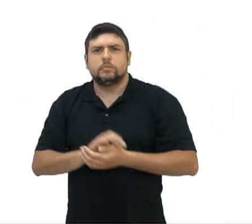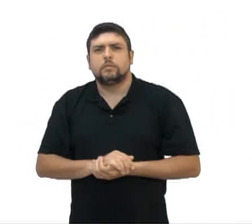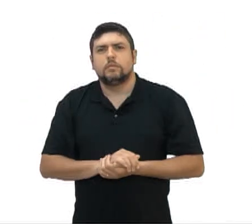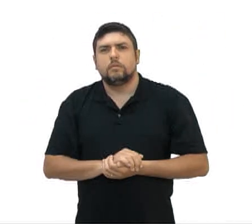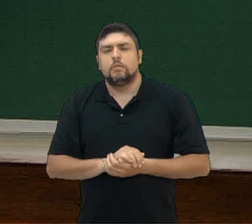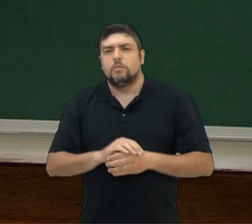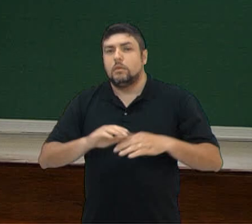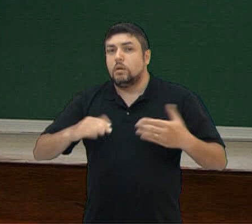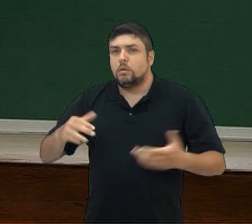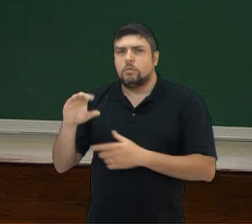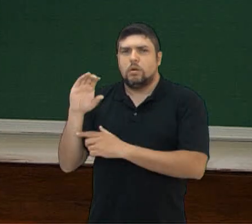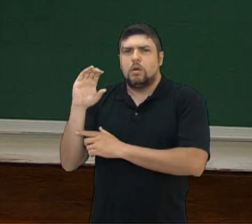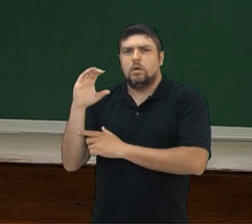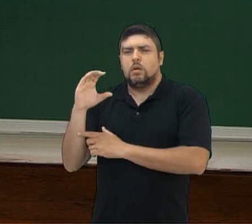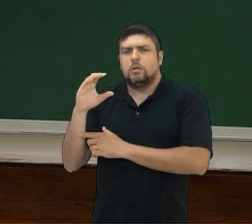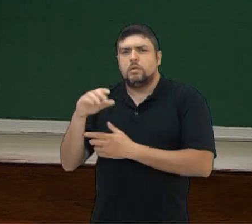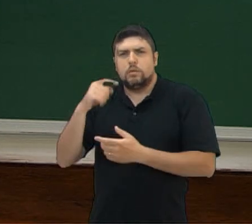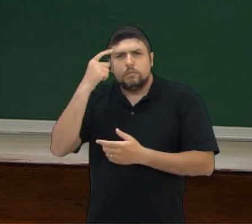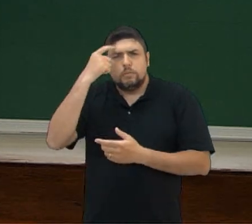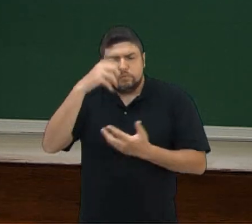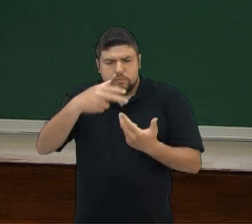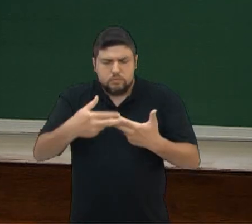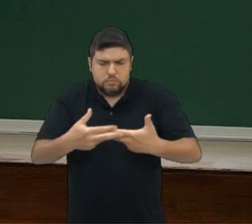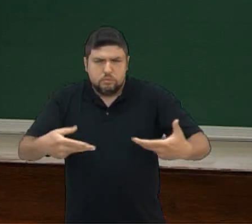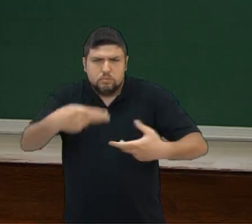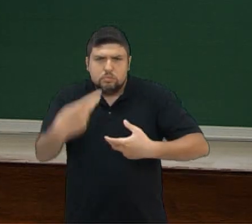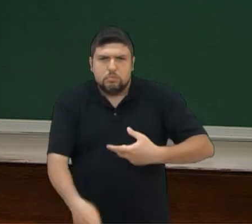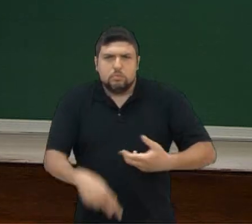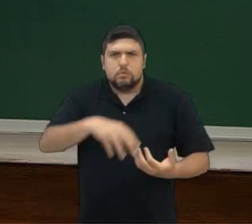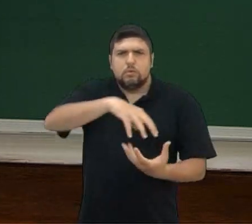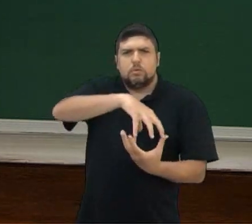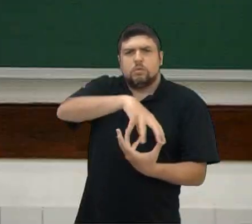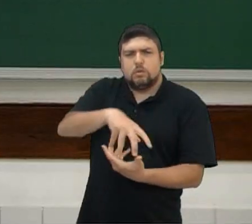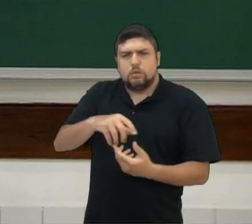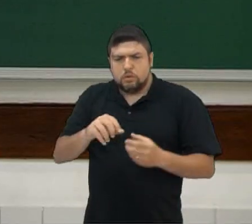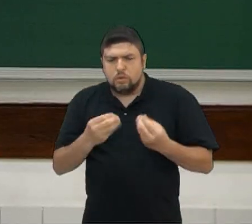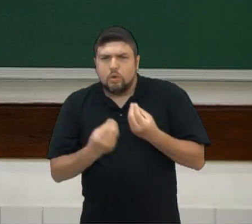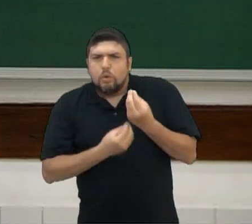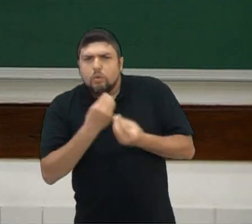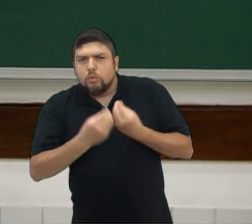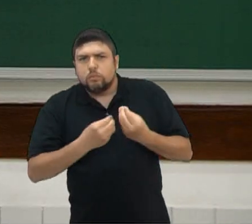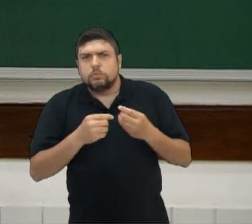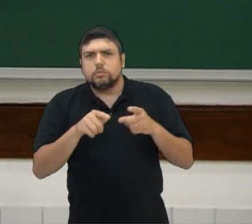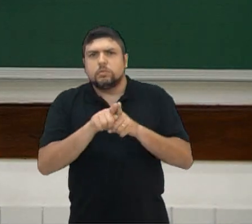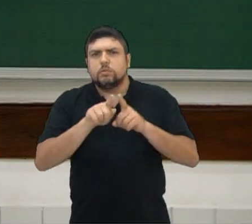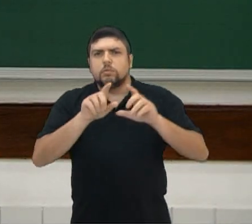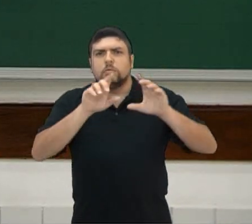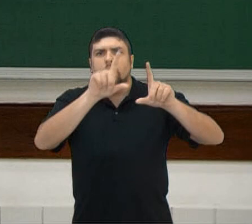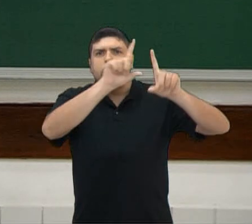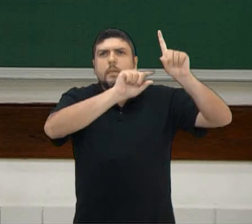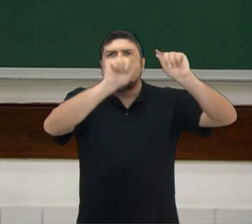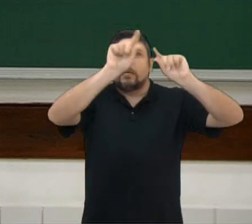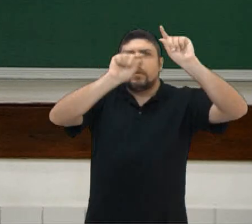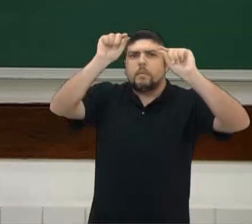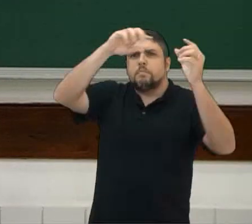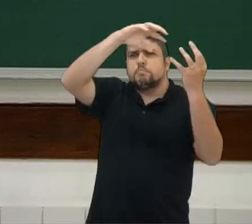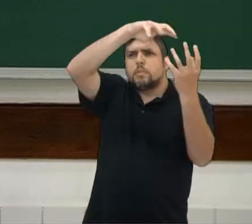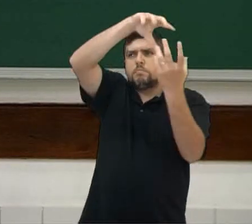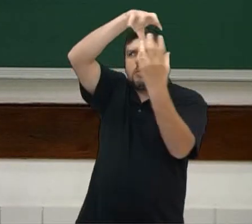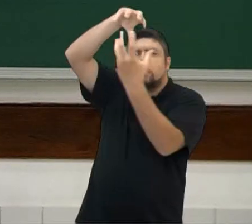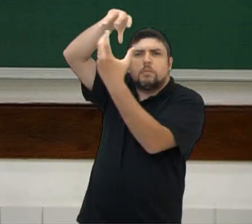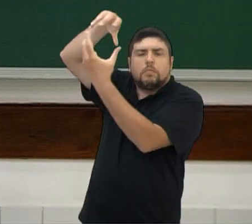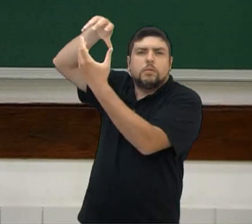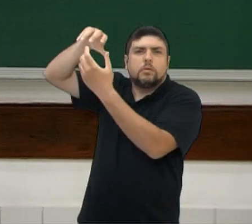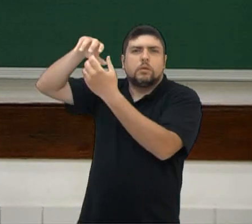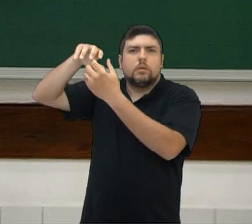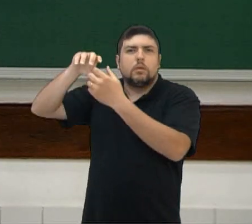ciência pensava mais nas coisas que aconteciam aqui na Terra e o que estava relacionado às questões do cosmos, questões celestes, era